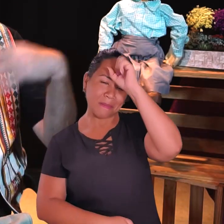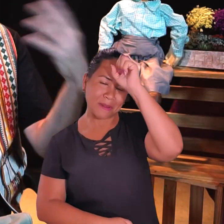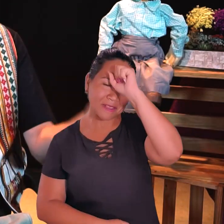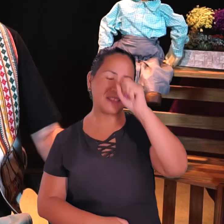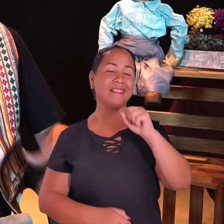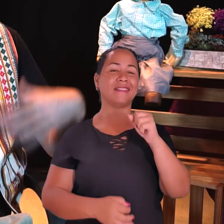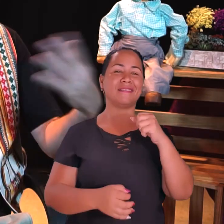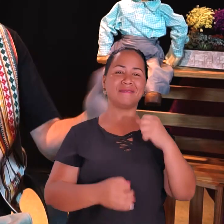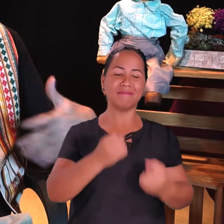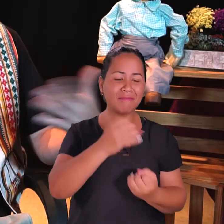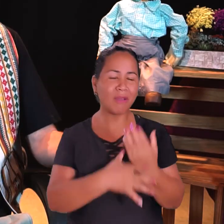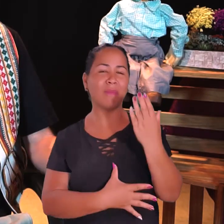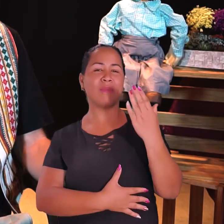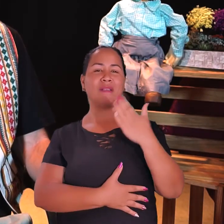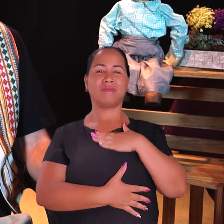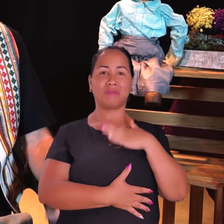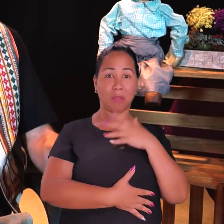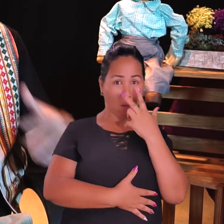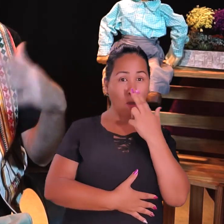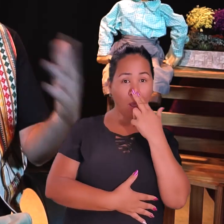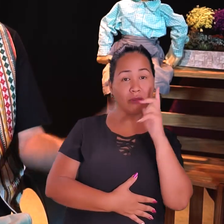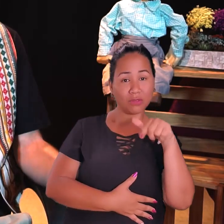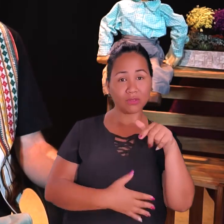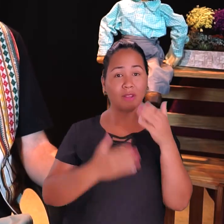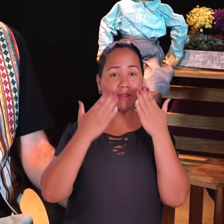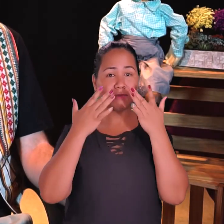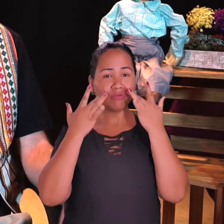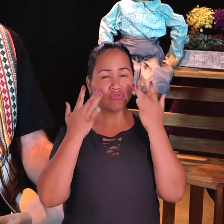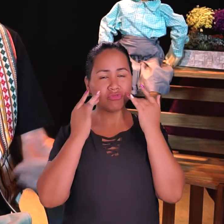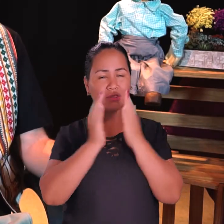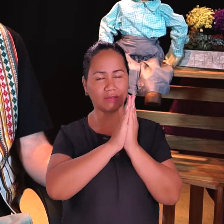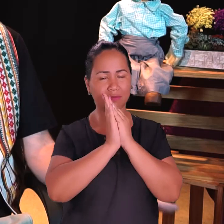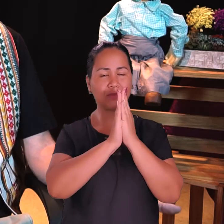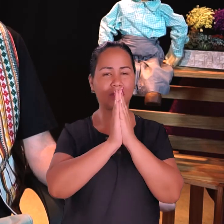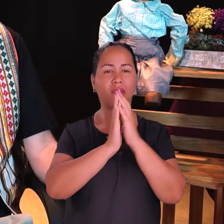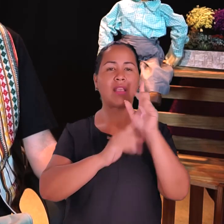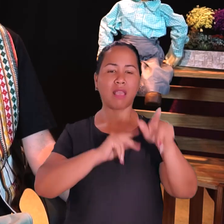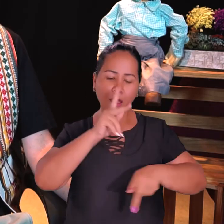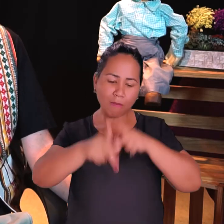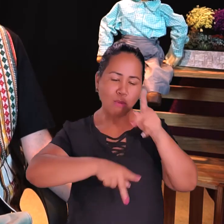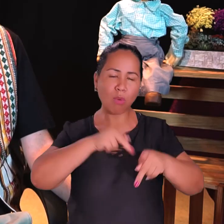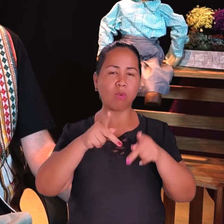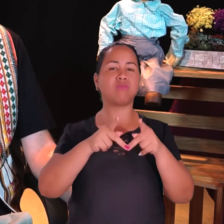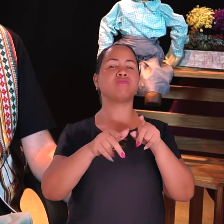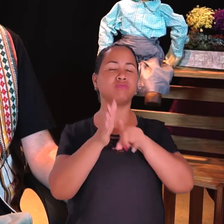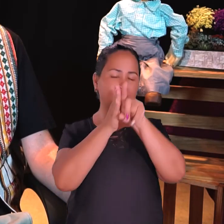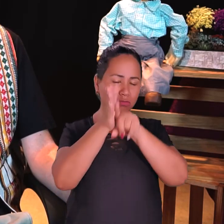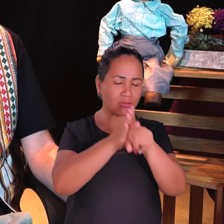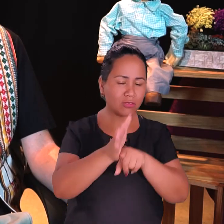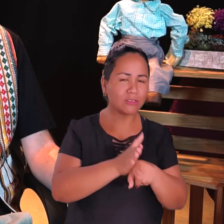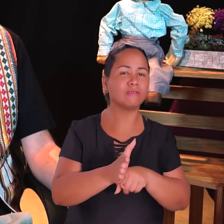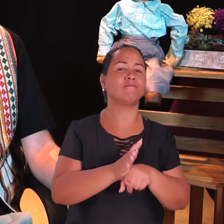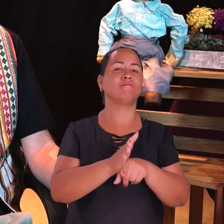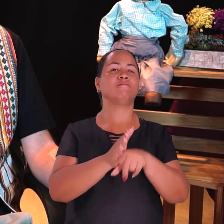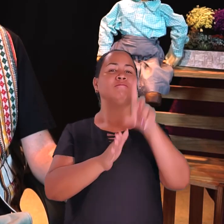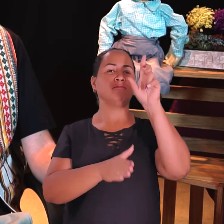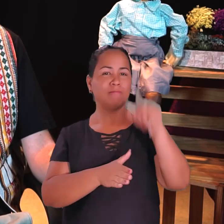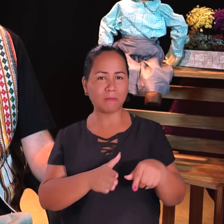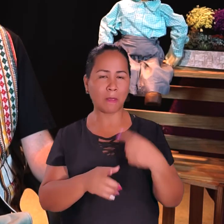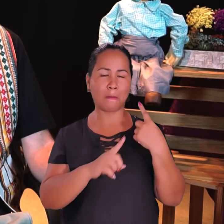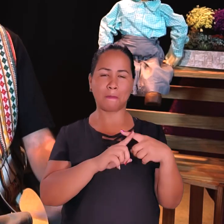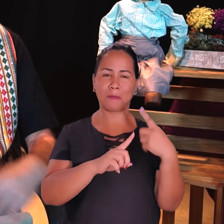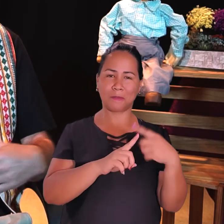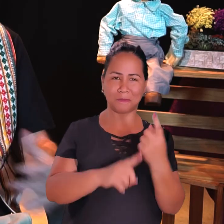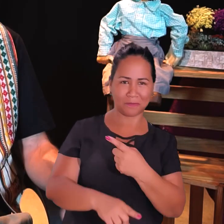o que eu acho que deve ser o teatro de boneco. Ele deve ser popular, né, de pesquisa também, porque a gente